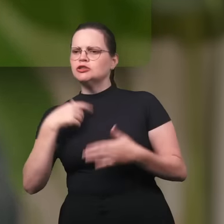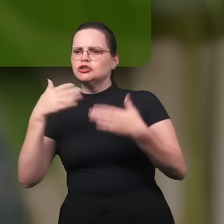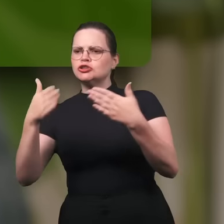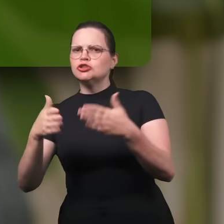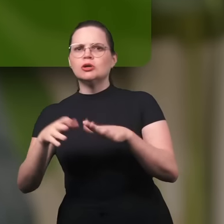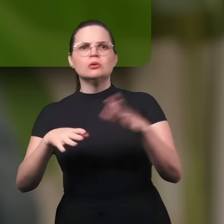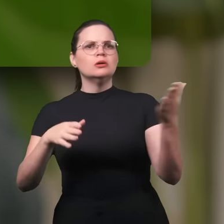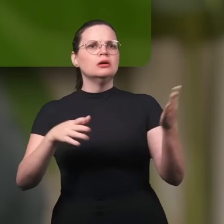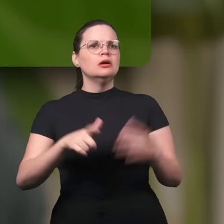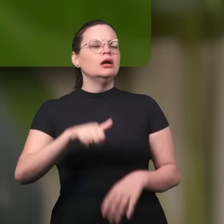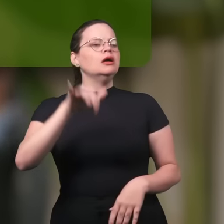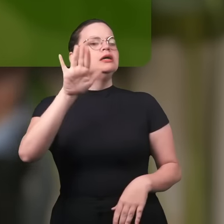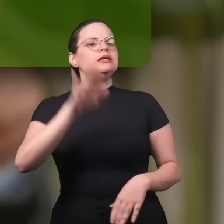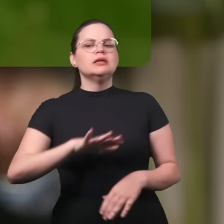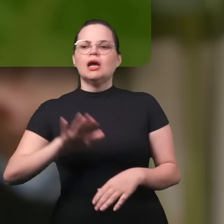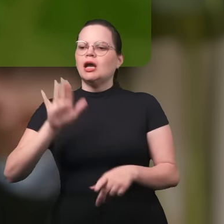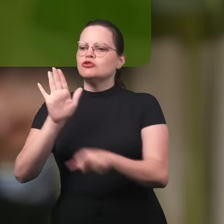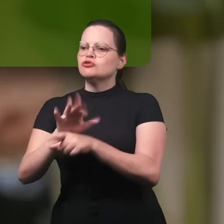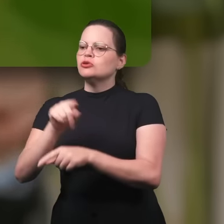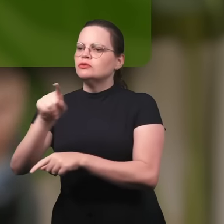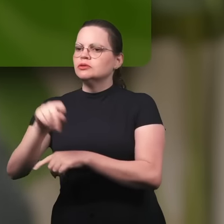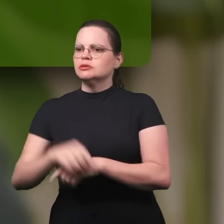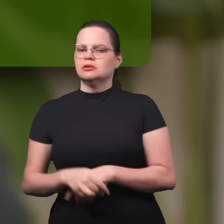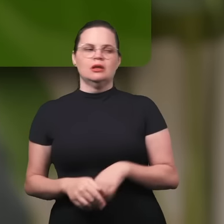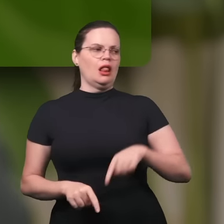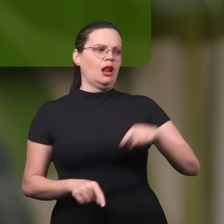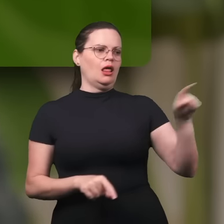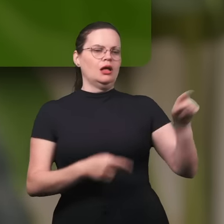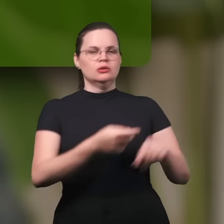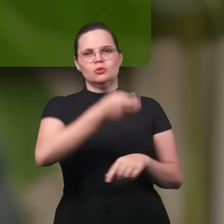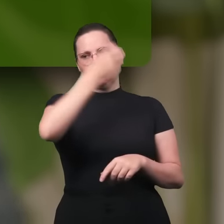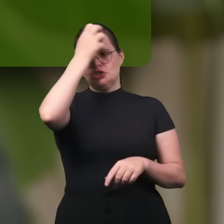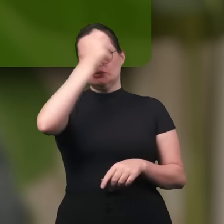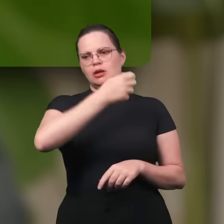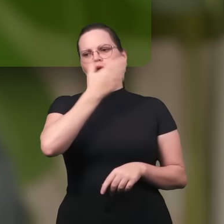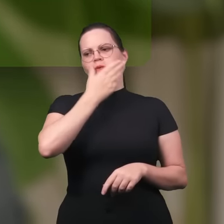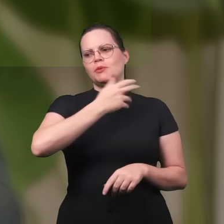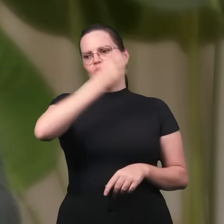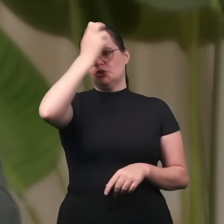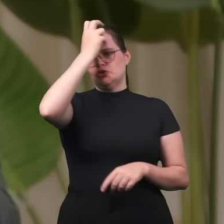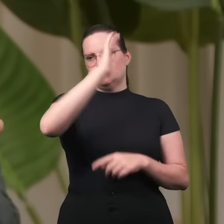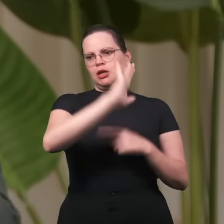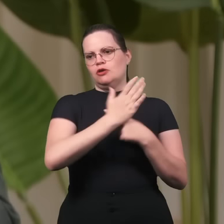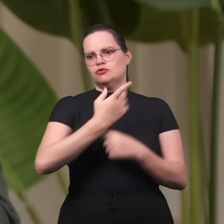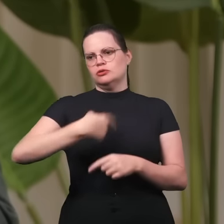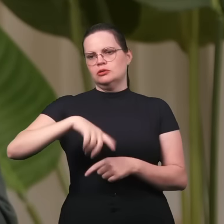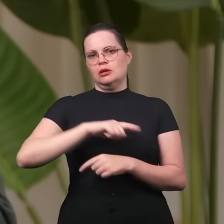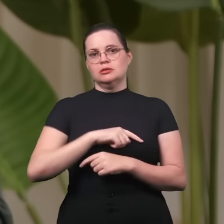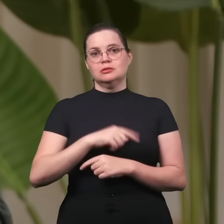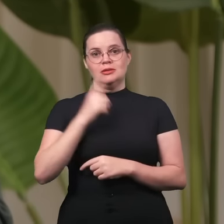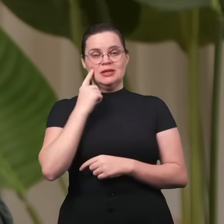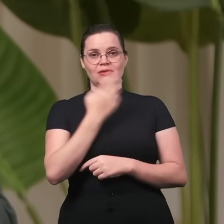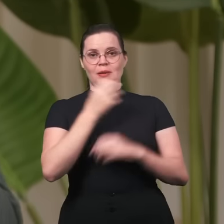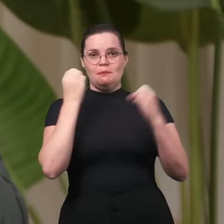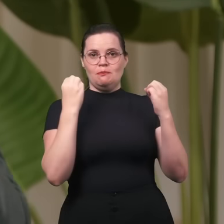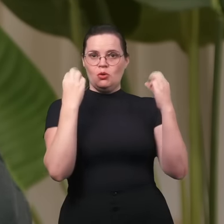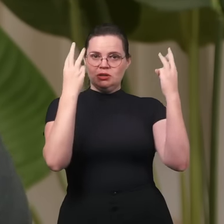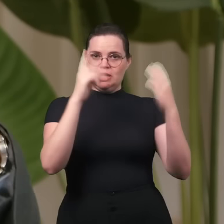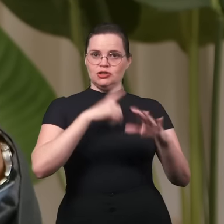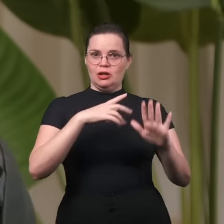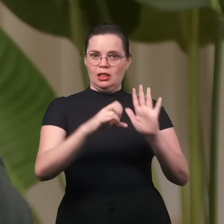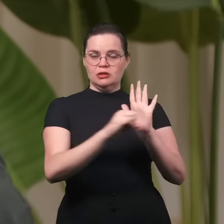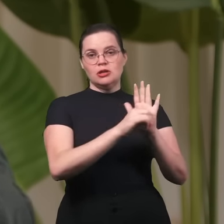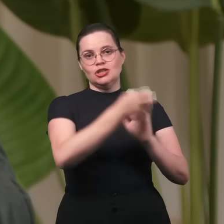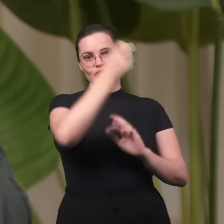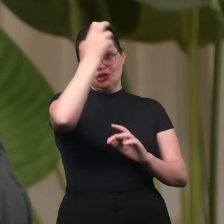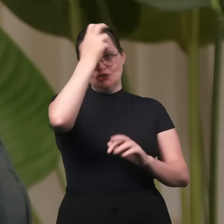E elas responderam, um egípcio nos ajudou. Ou seja, Moisés ainda não era transformado. Ele estava